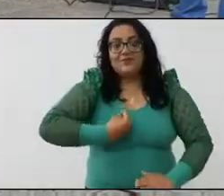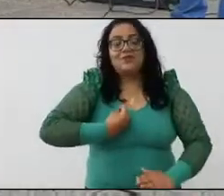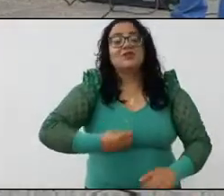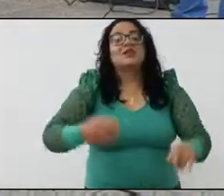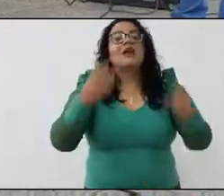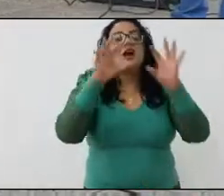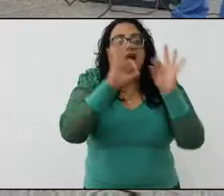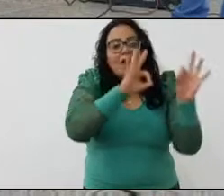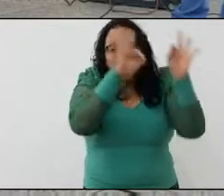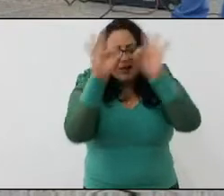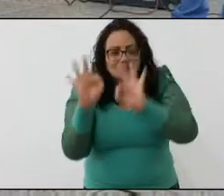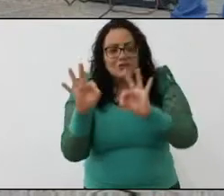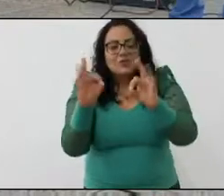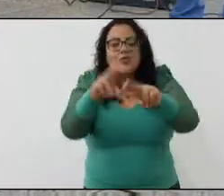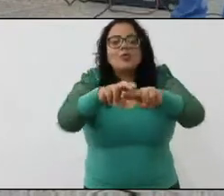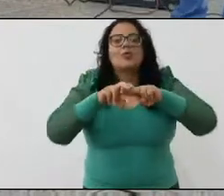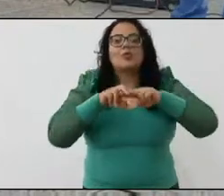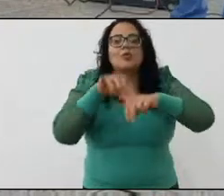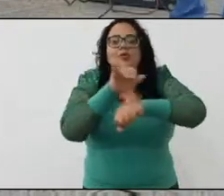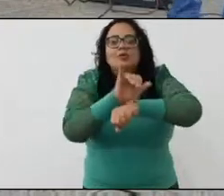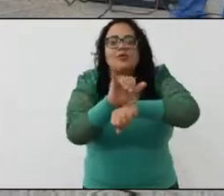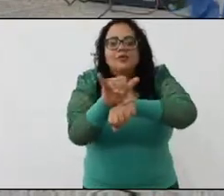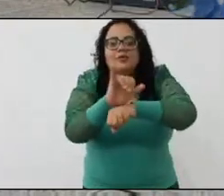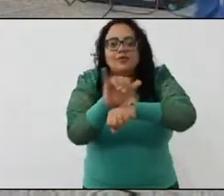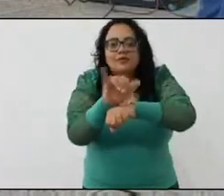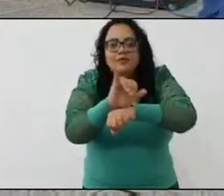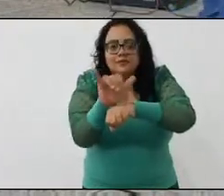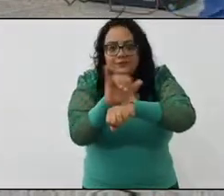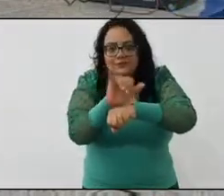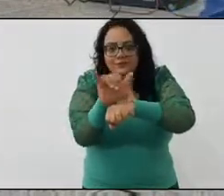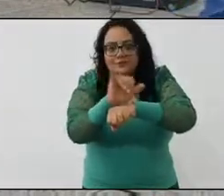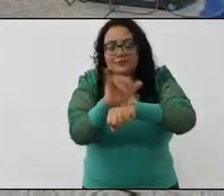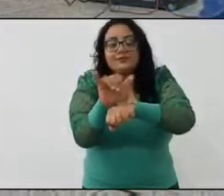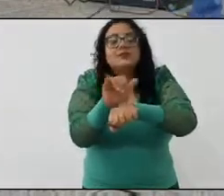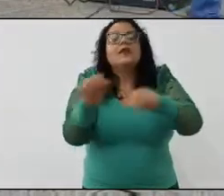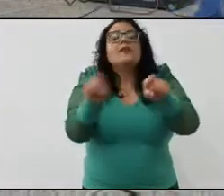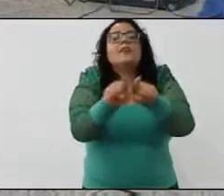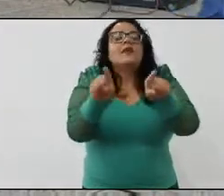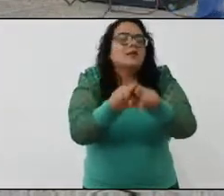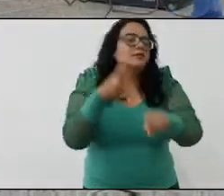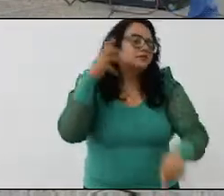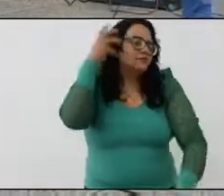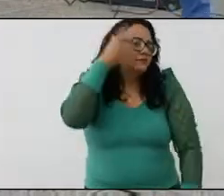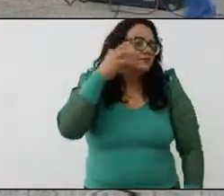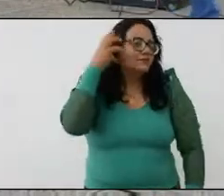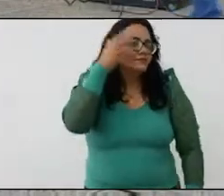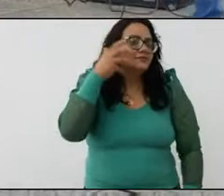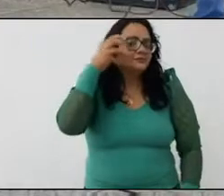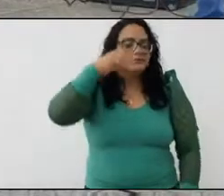no YouTube, e também na Rádio Melodia FM,